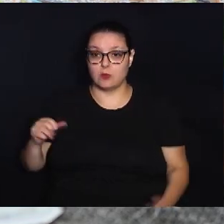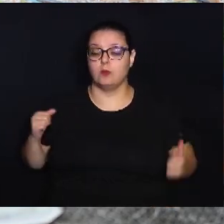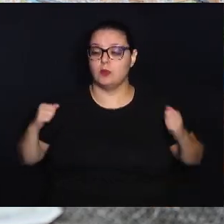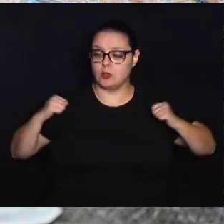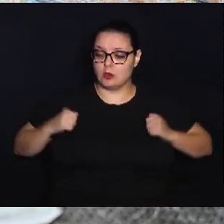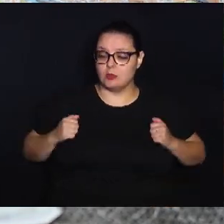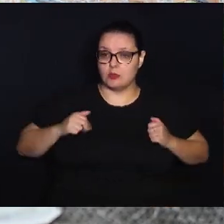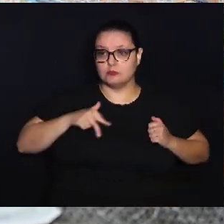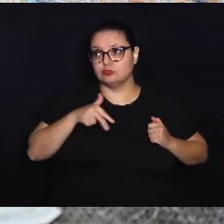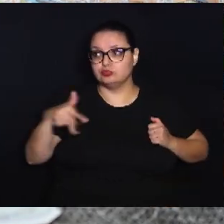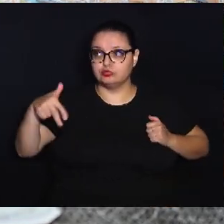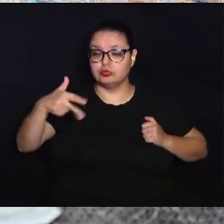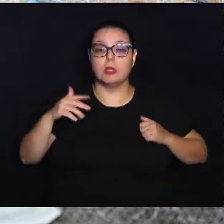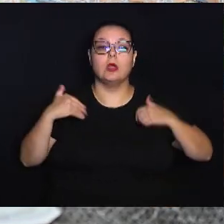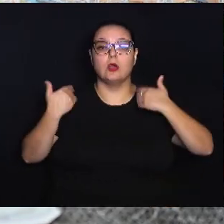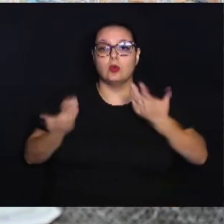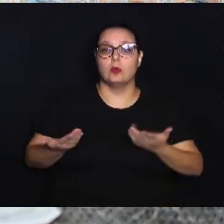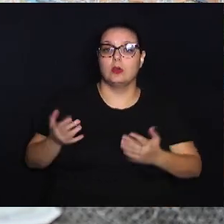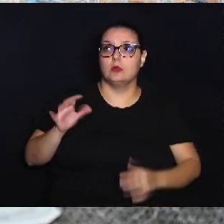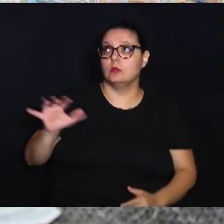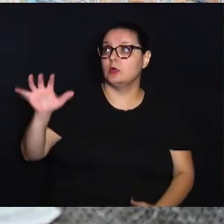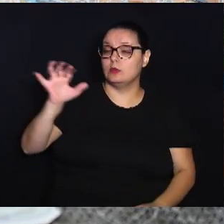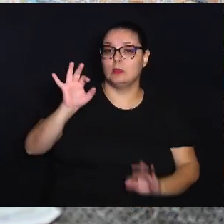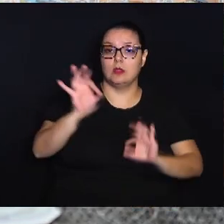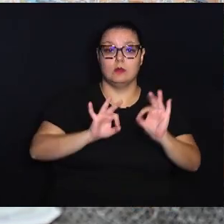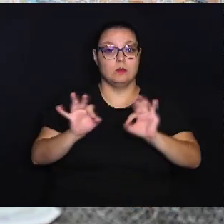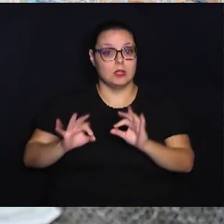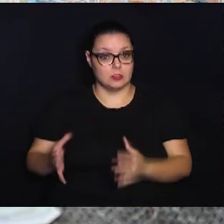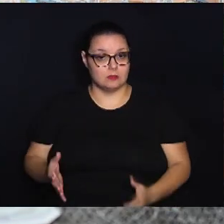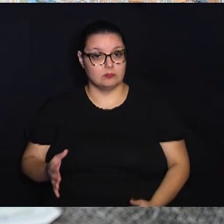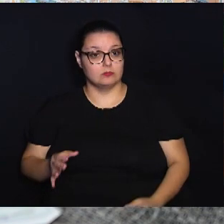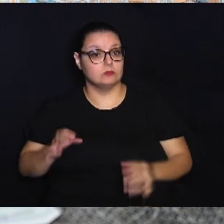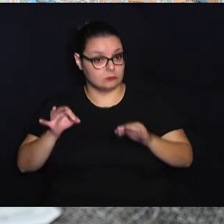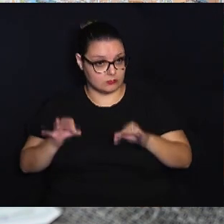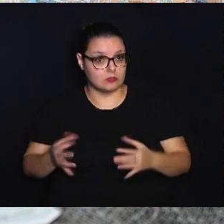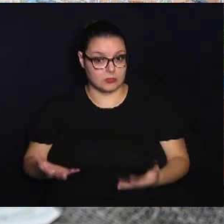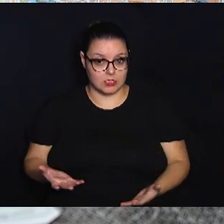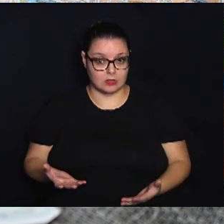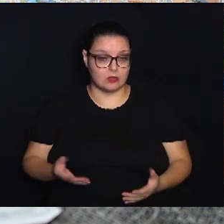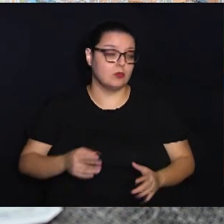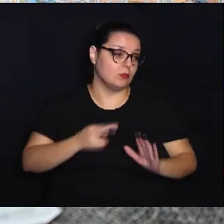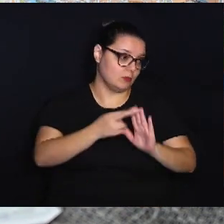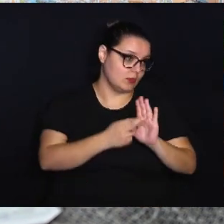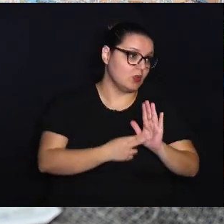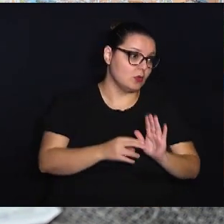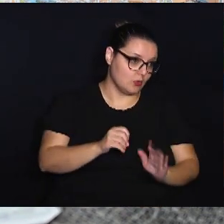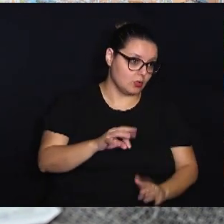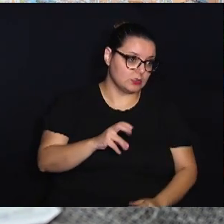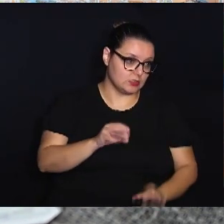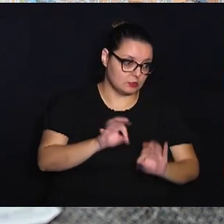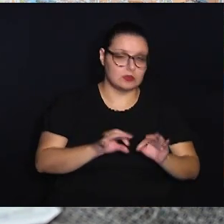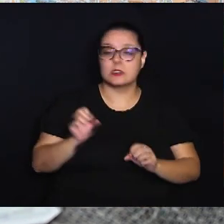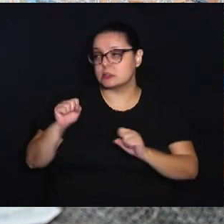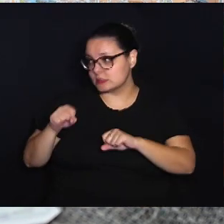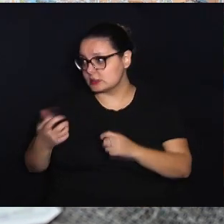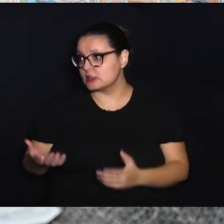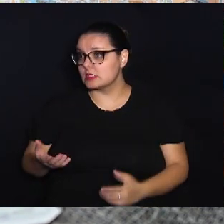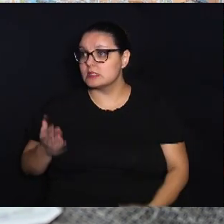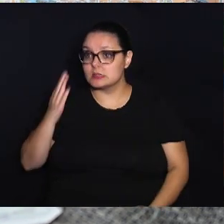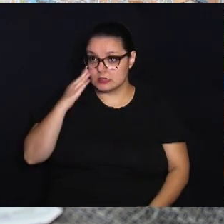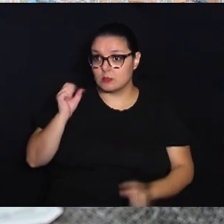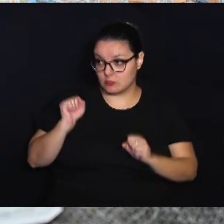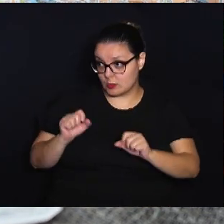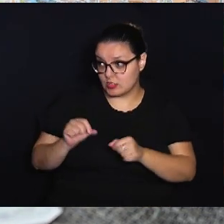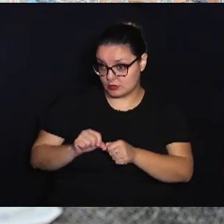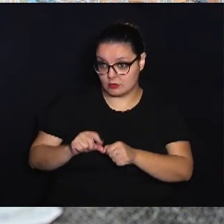você pode verificar qual é o seu trajeto, você já pode planilhar literalmente isso previamente. Montar o roteiro, né? Montar um roteiro. Porque daí, sabe